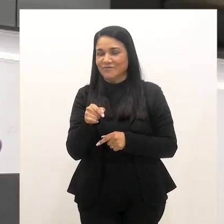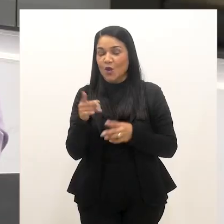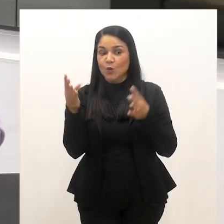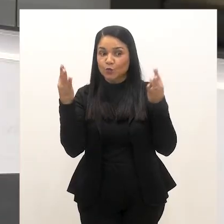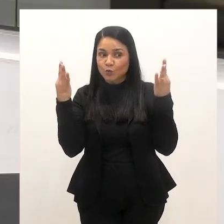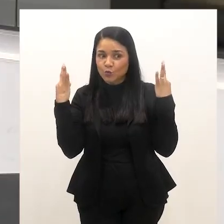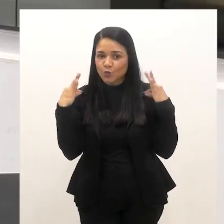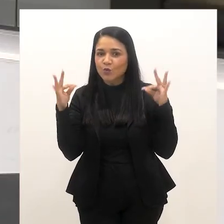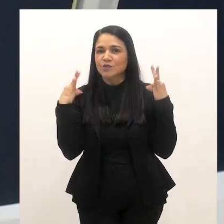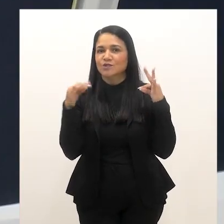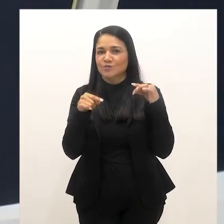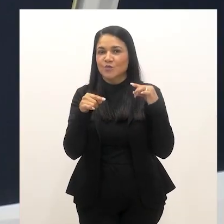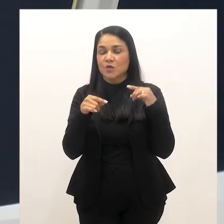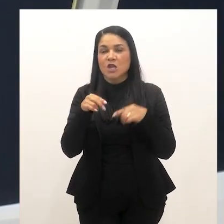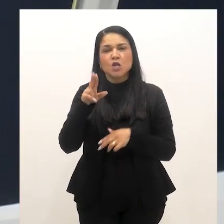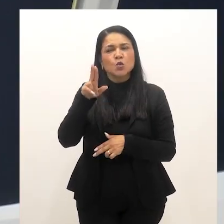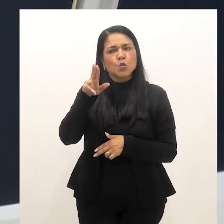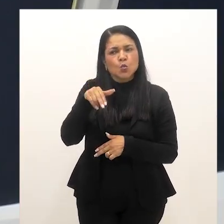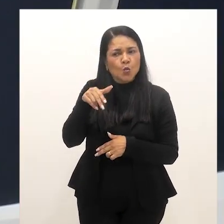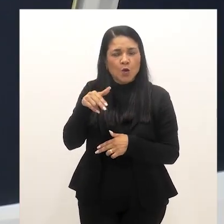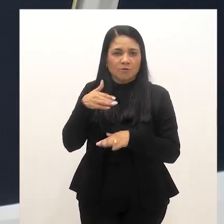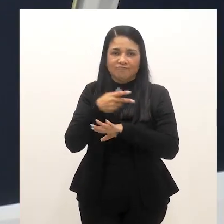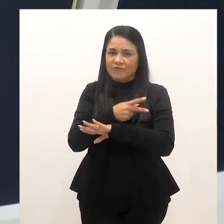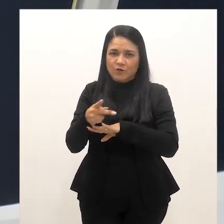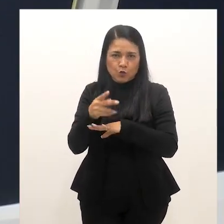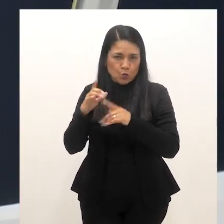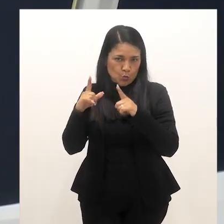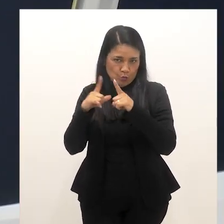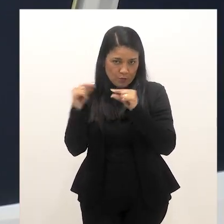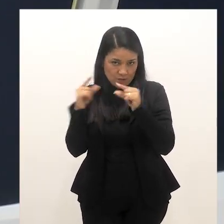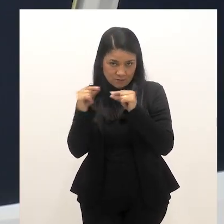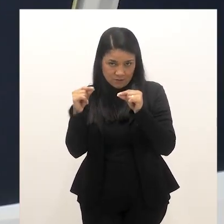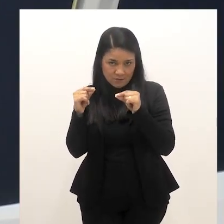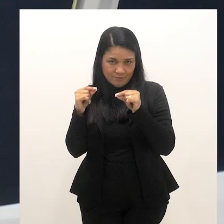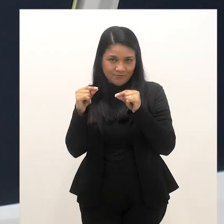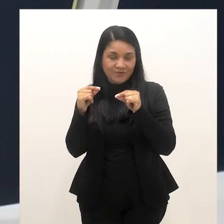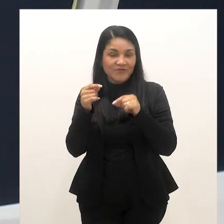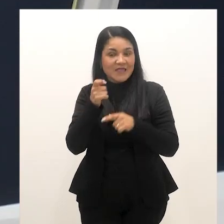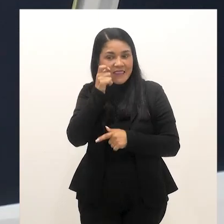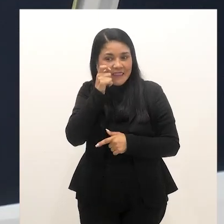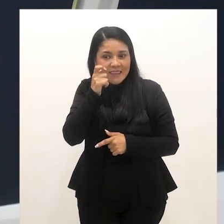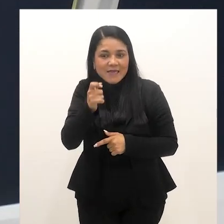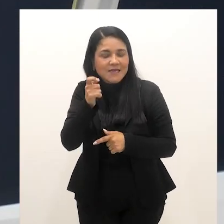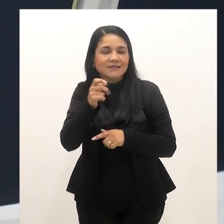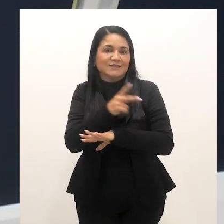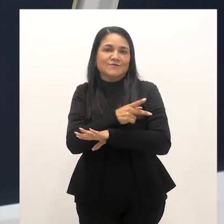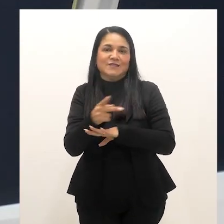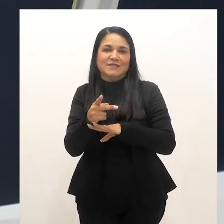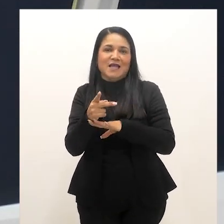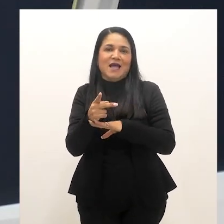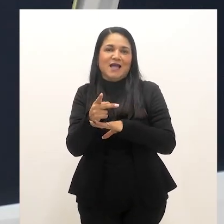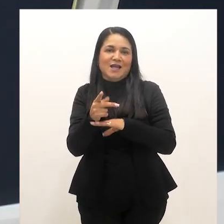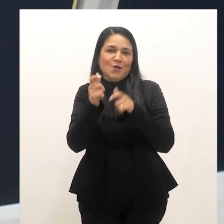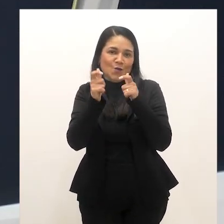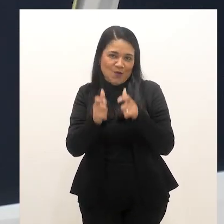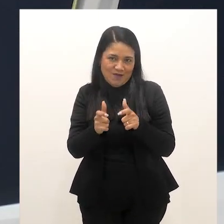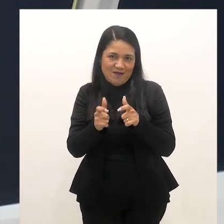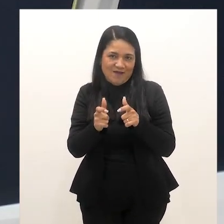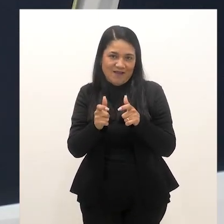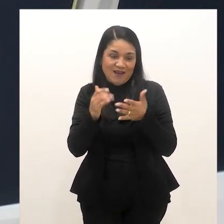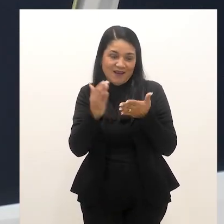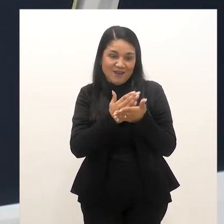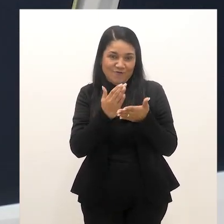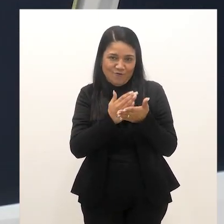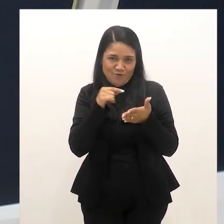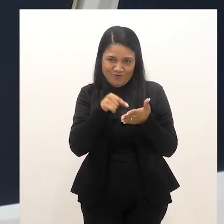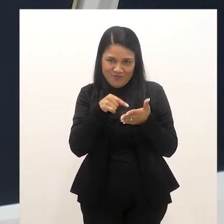de fomentar o turismo que você falou. Uhum. E quem nunca foi a Brasília pode se interessar em ir para conhecer os lugares que estão aqui. Porque eu acho que as